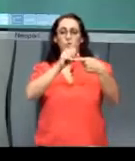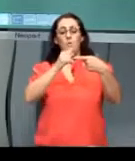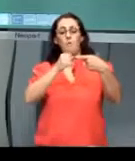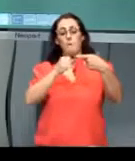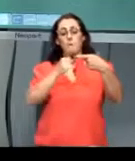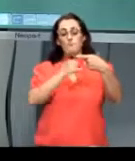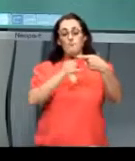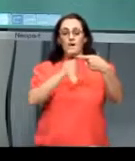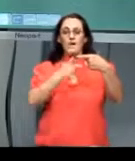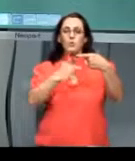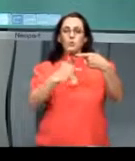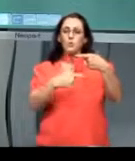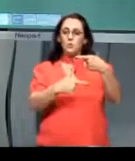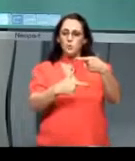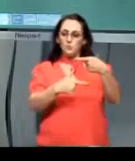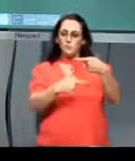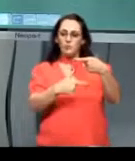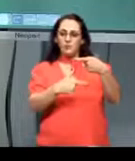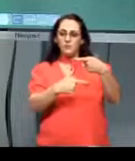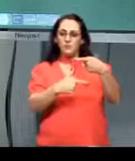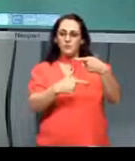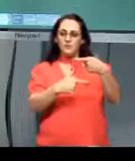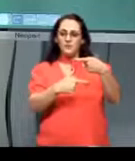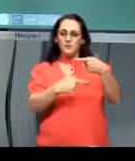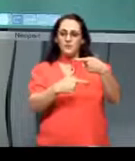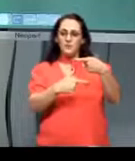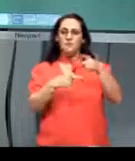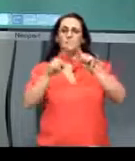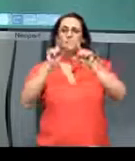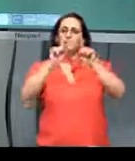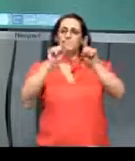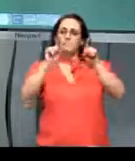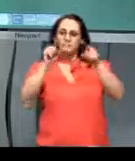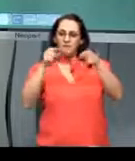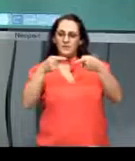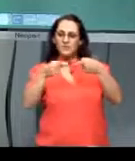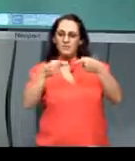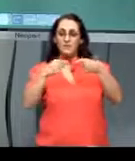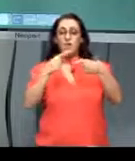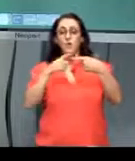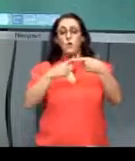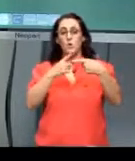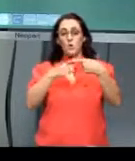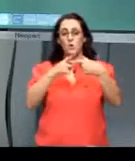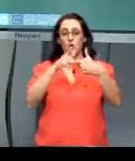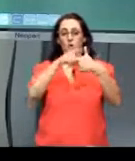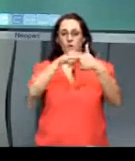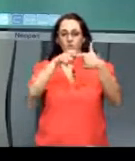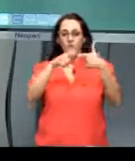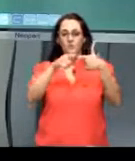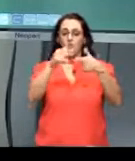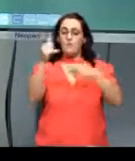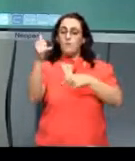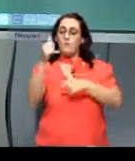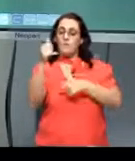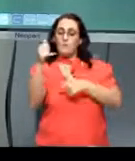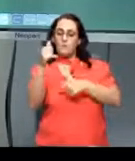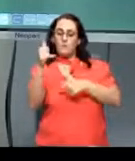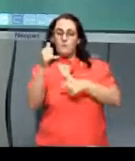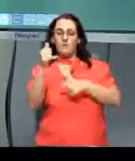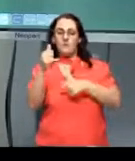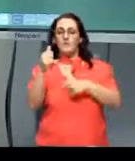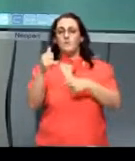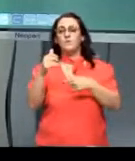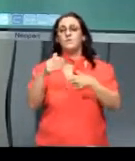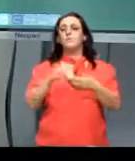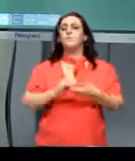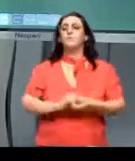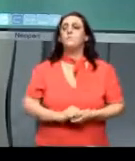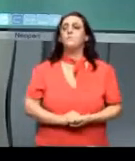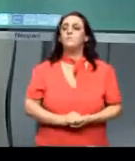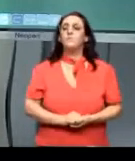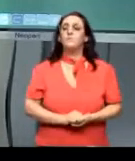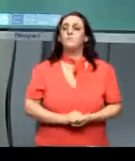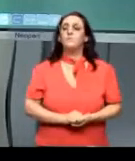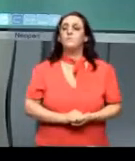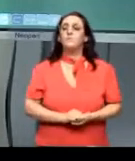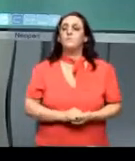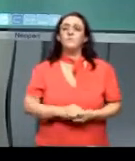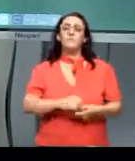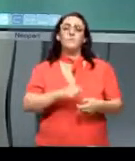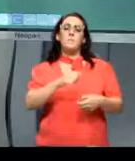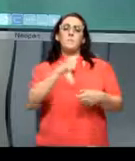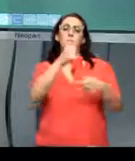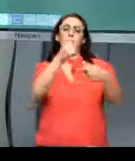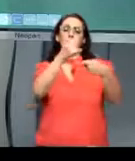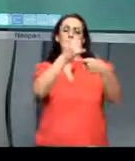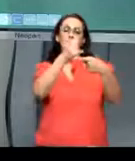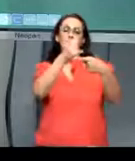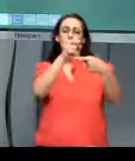por menos 2, por isso que eu coloquei o parênteses, porque eu tenho aqui uma divisão, né? E eu tenho agora menos 2. Menos